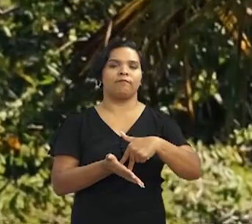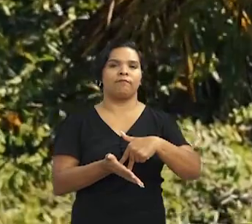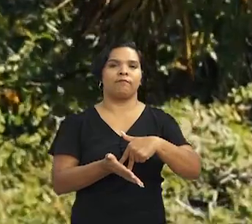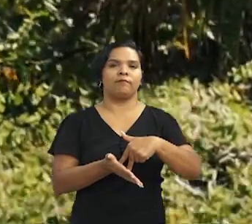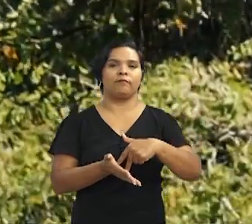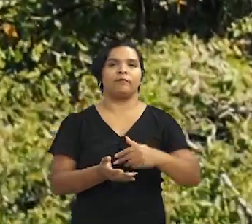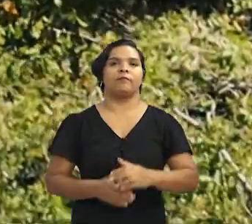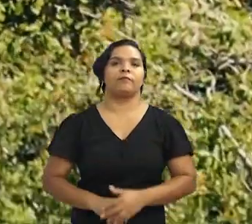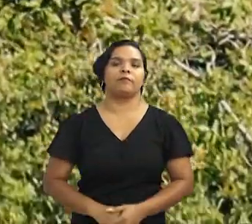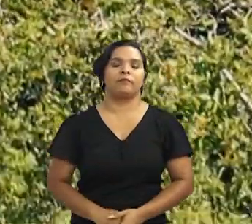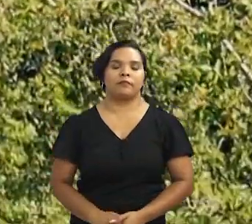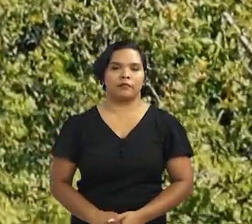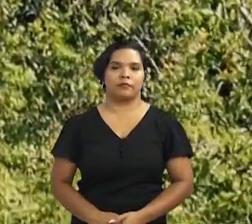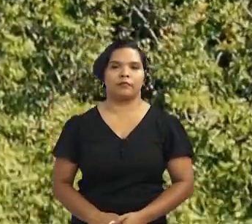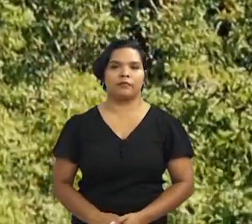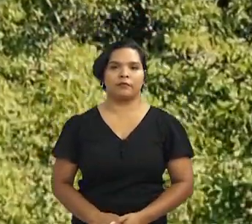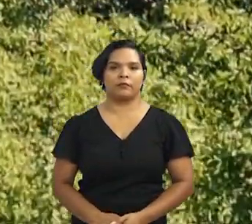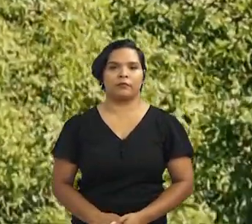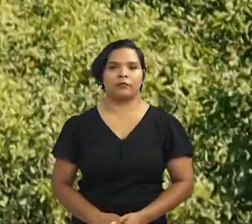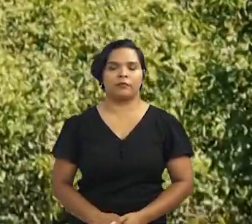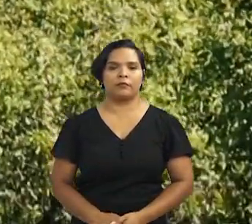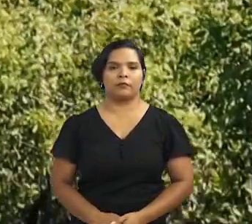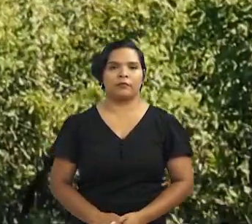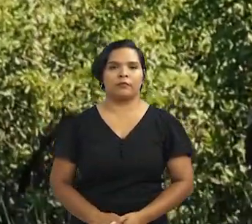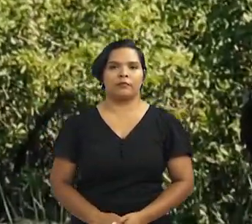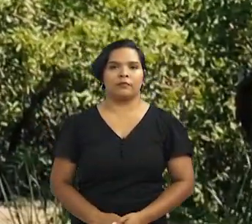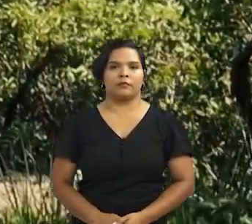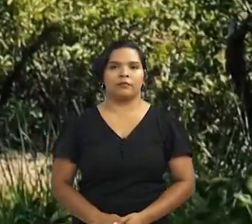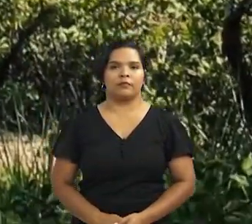lugar de resistência.